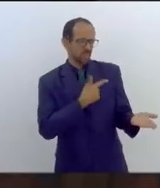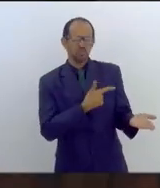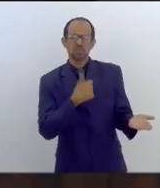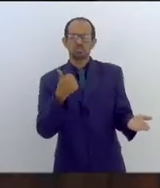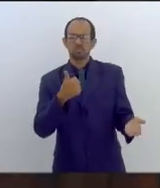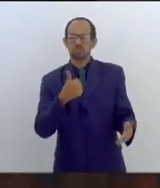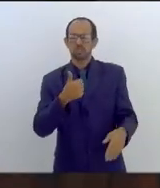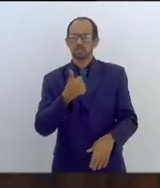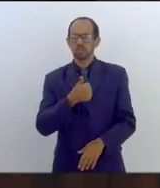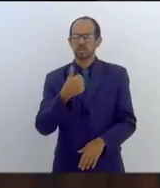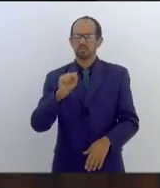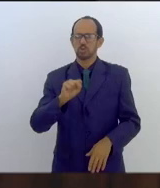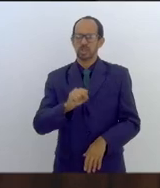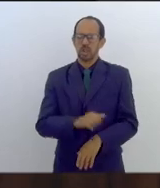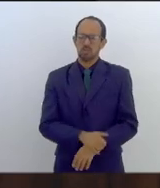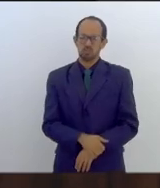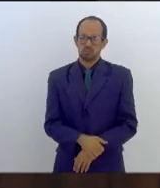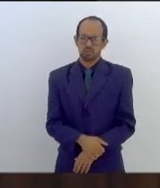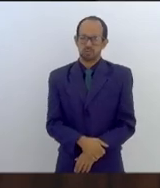18º.